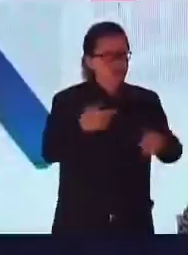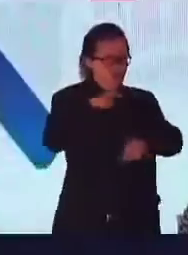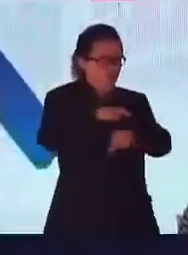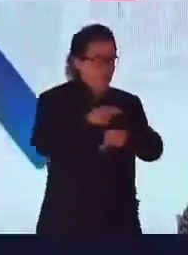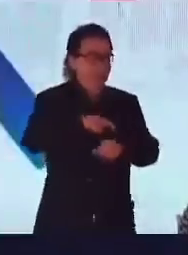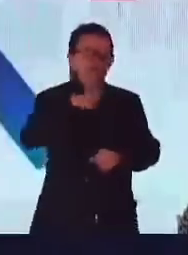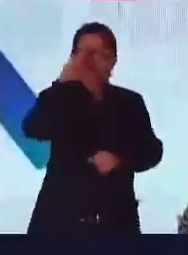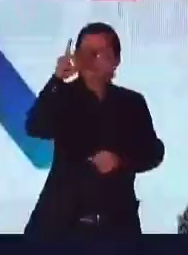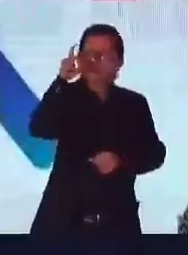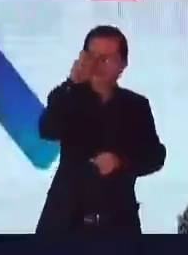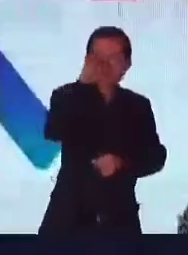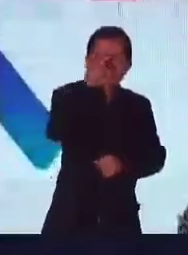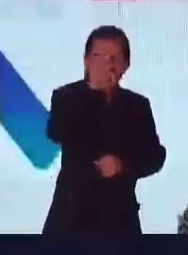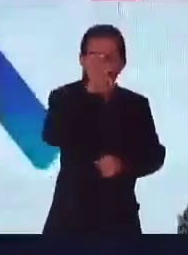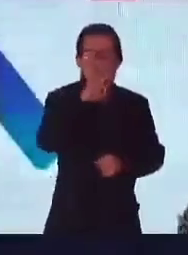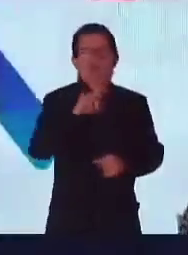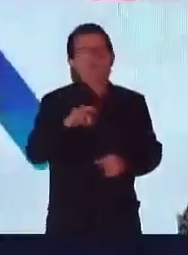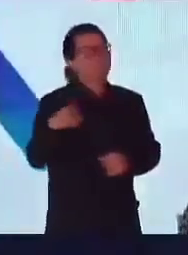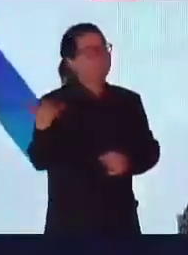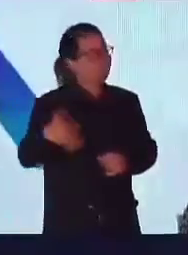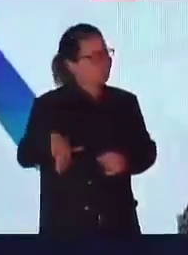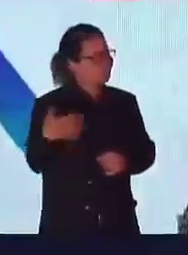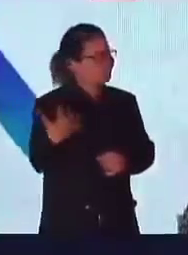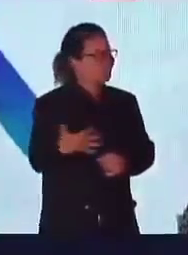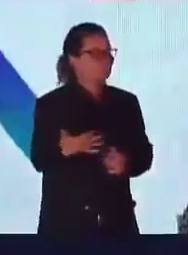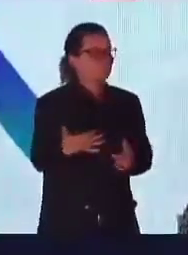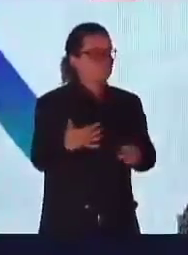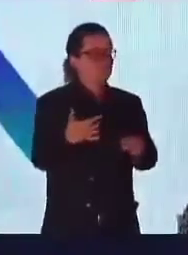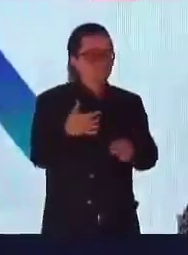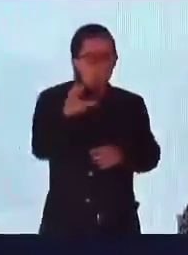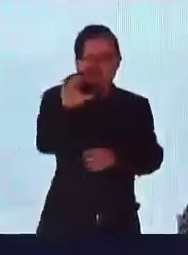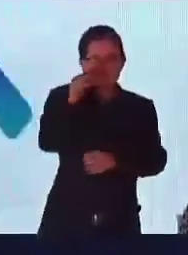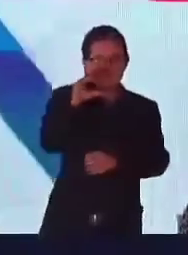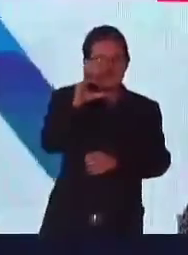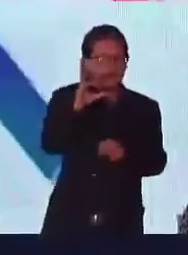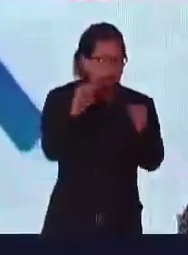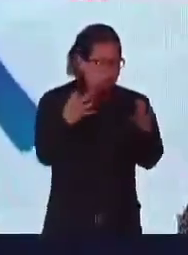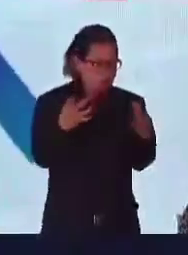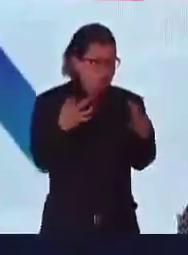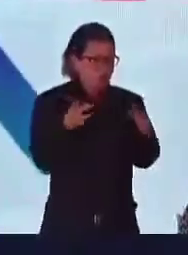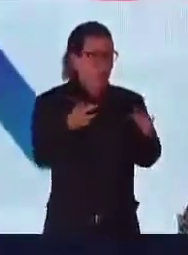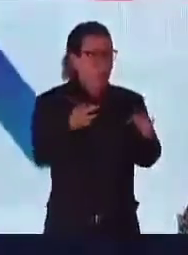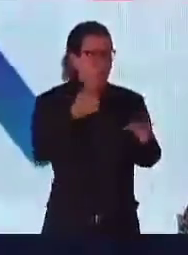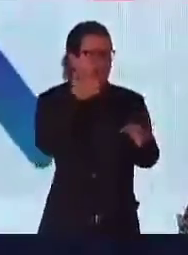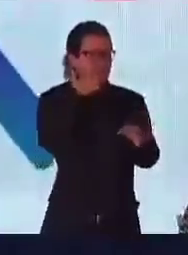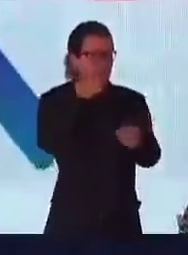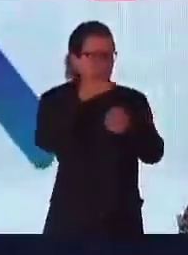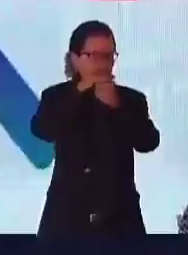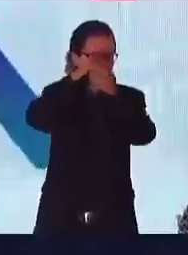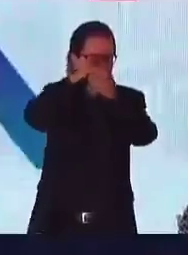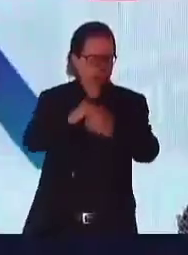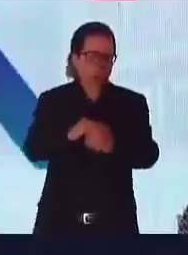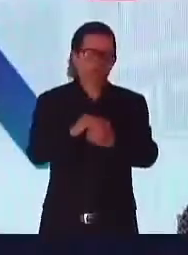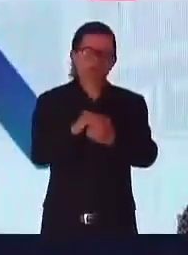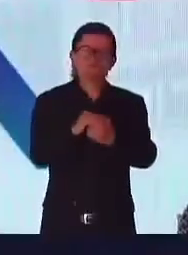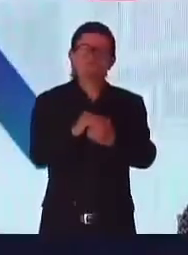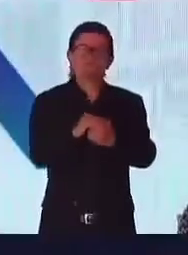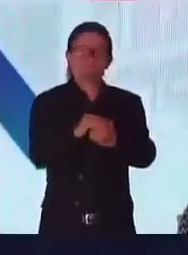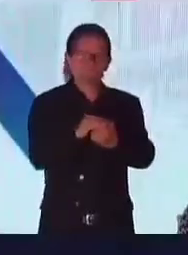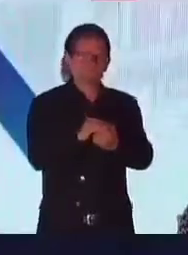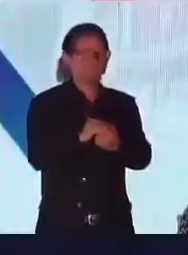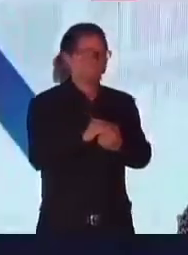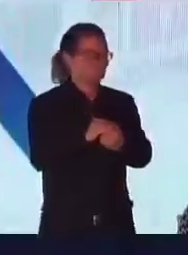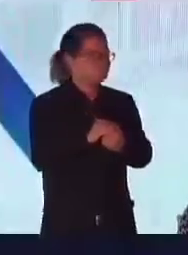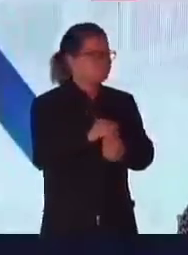Brasil, mas muito difícil mesmo, no qual a ciência e a tecnologia têm sido muito maltratadas. E aqui, as novidades elas